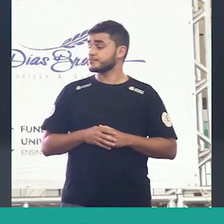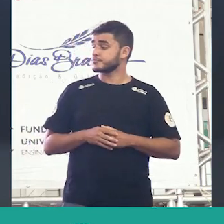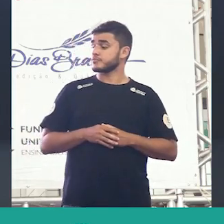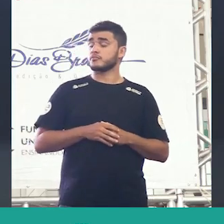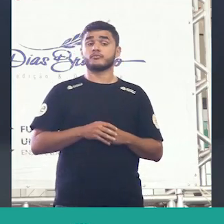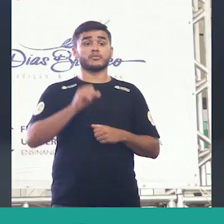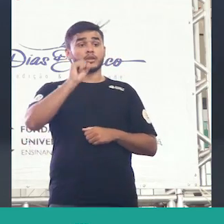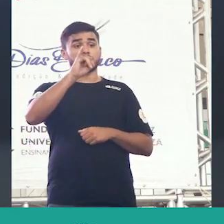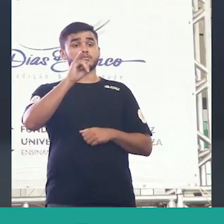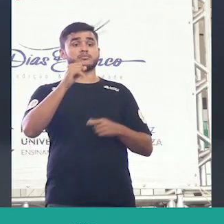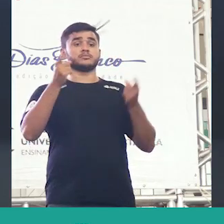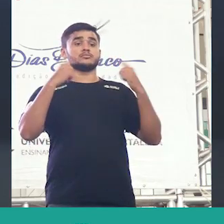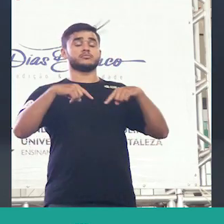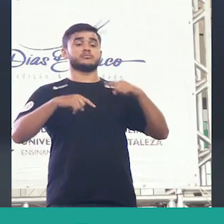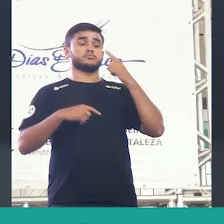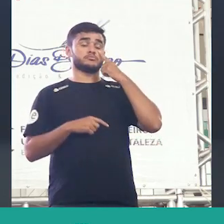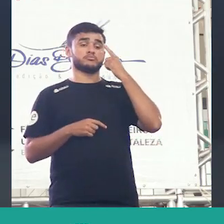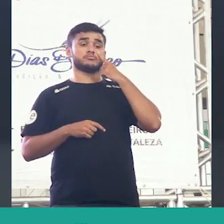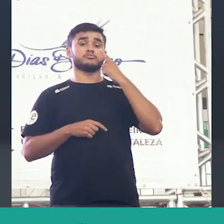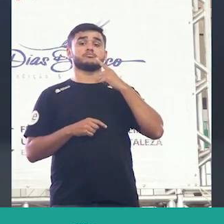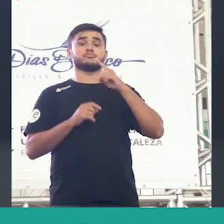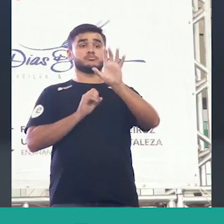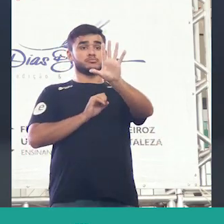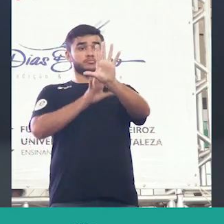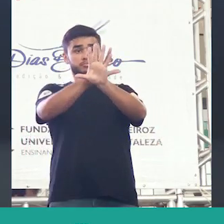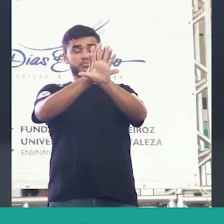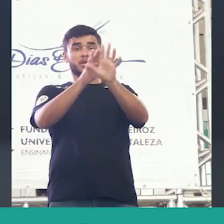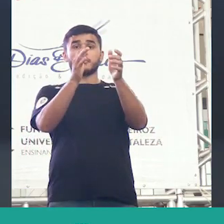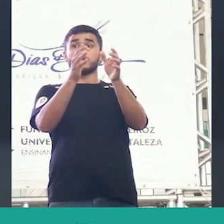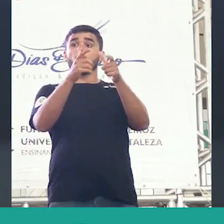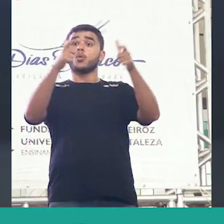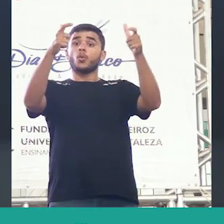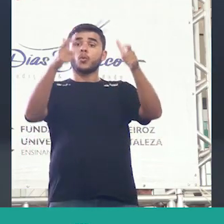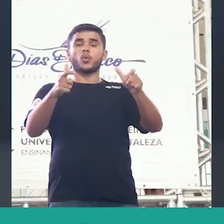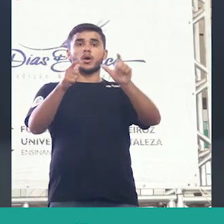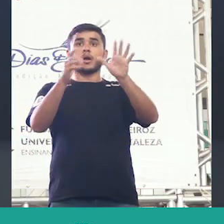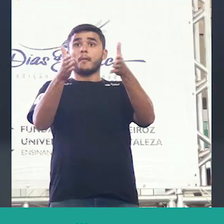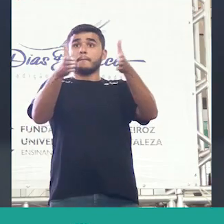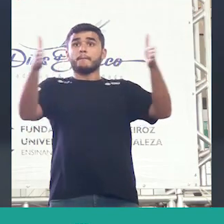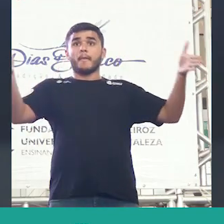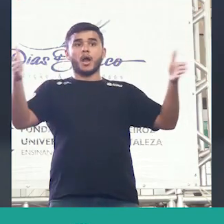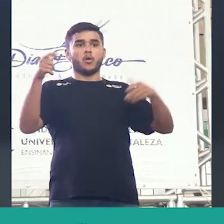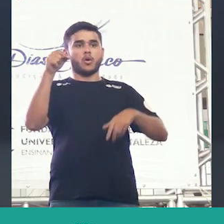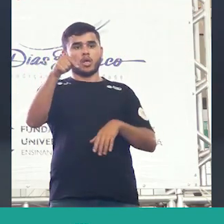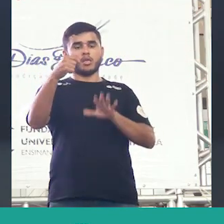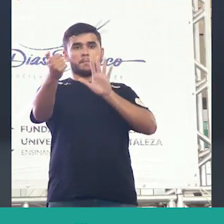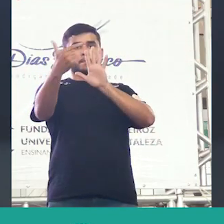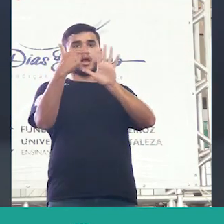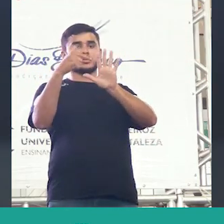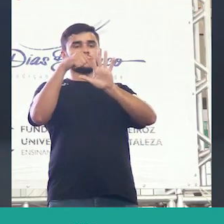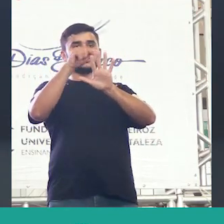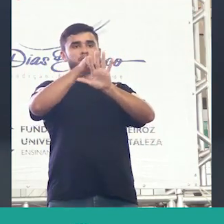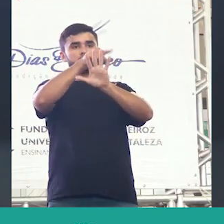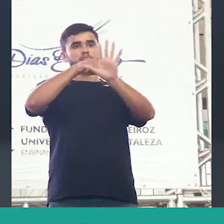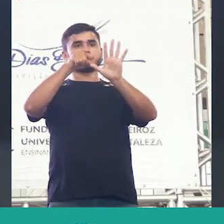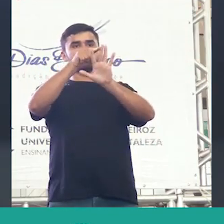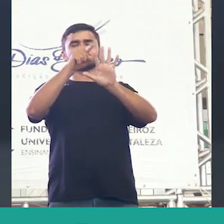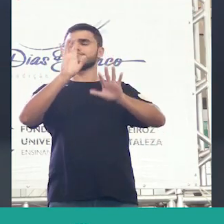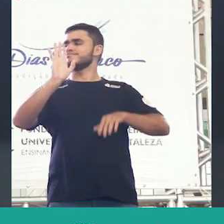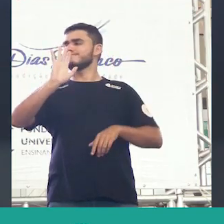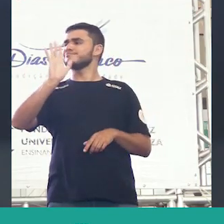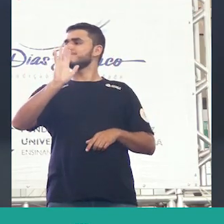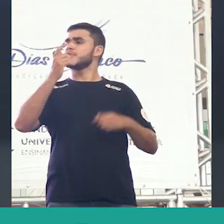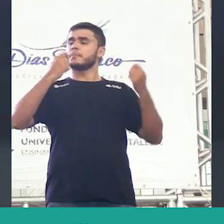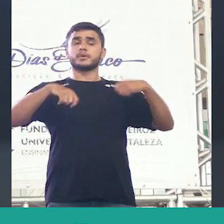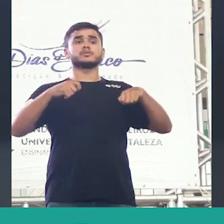as dimensões do ambiente onde as projeções é feita forem bem maiores do que a mão, não. Não. Se as